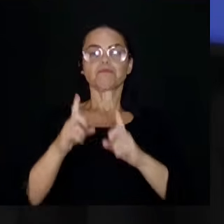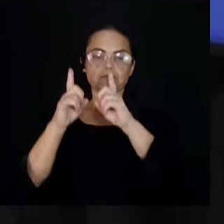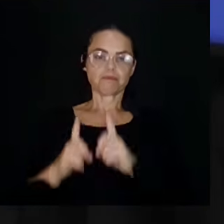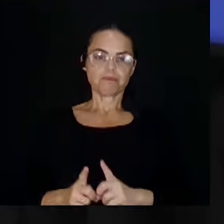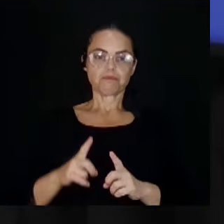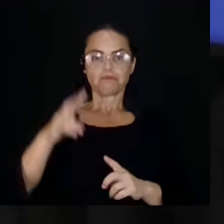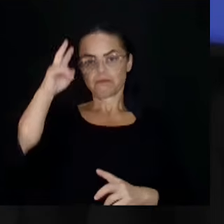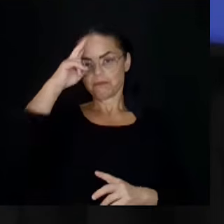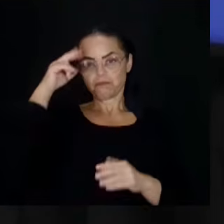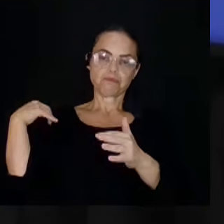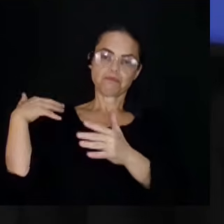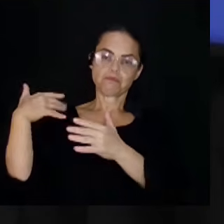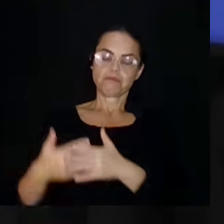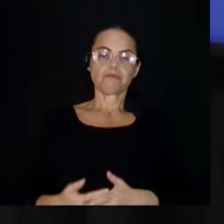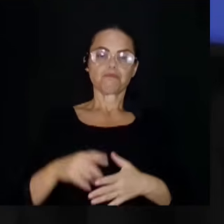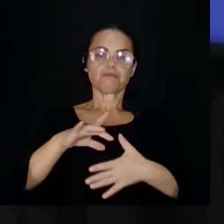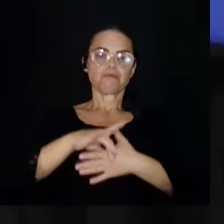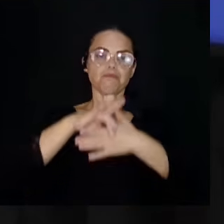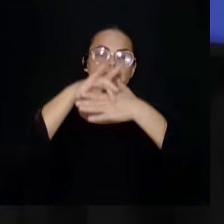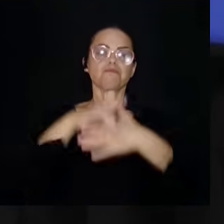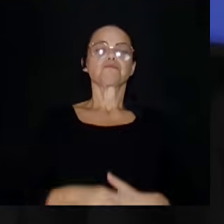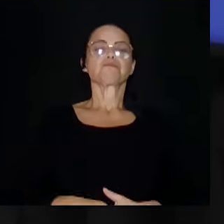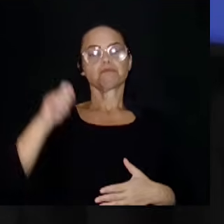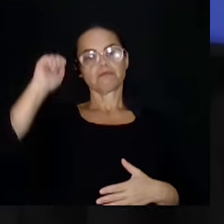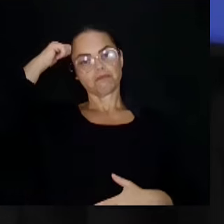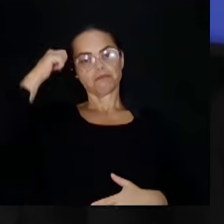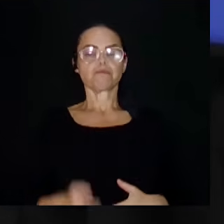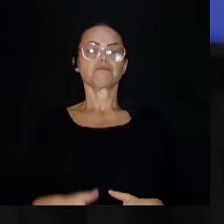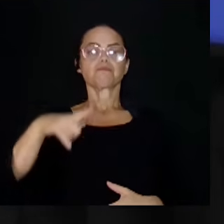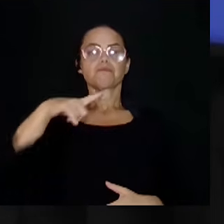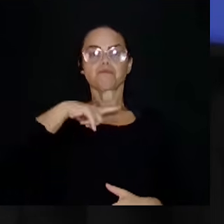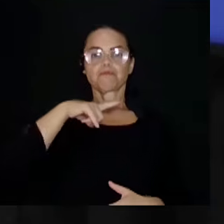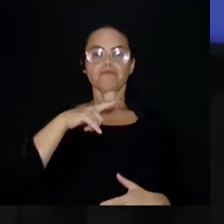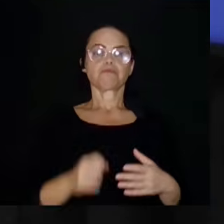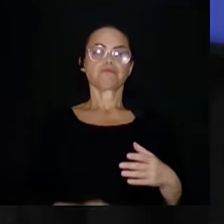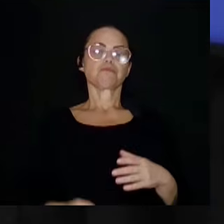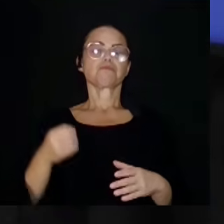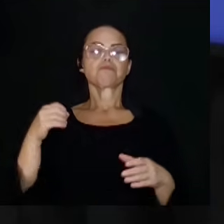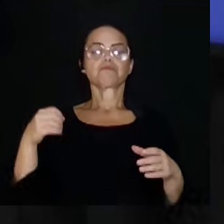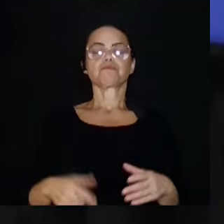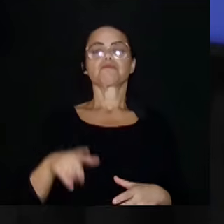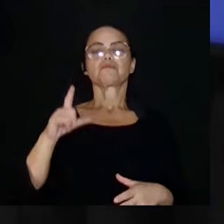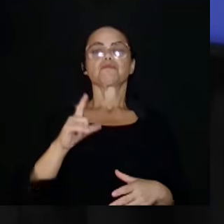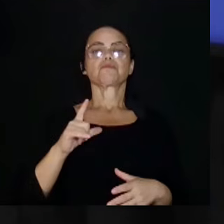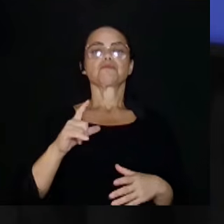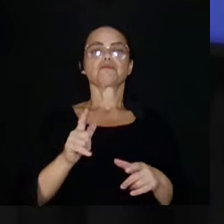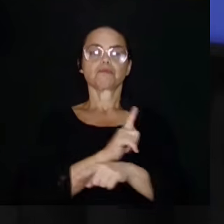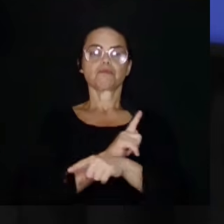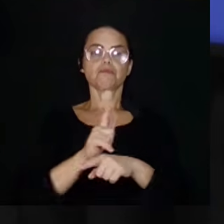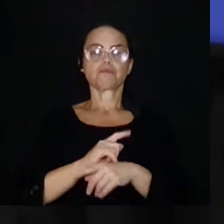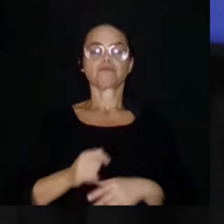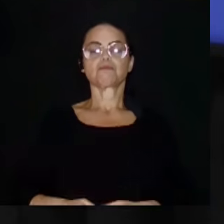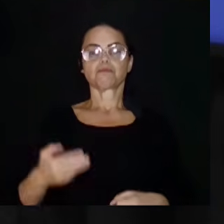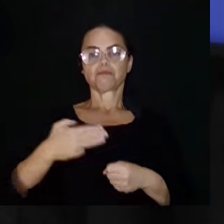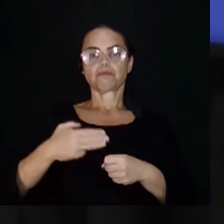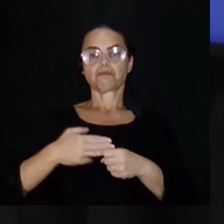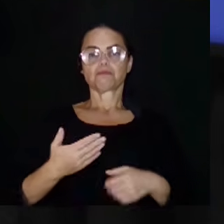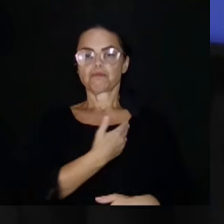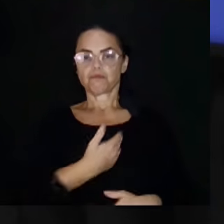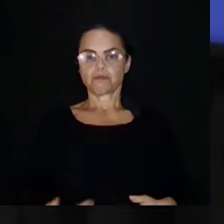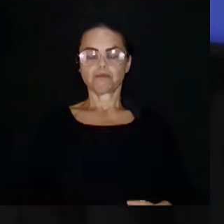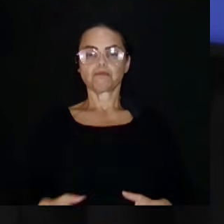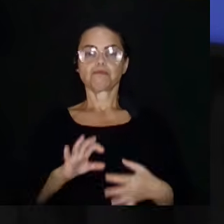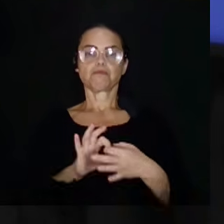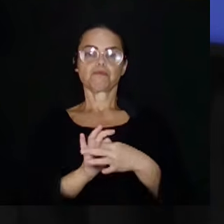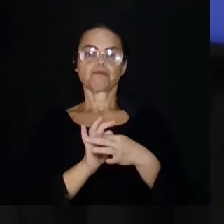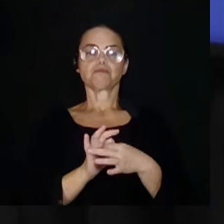que ocupam e constroem a gestão pública municipal. Essa iniciativa, fruto de uma parceria entre a Prefeitura